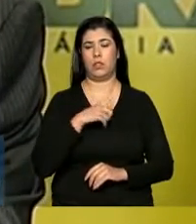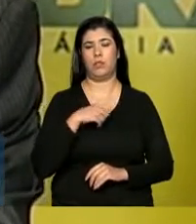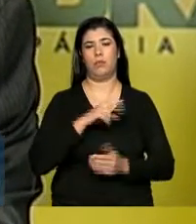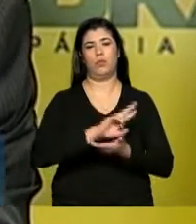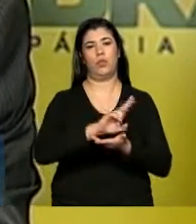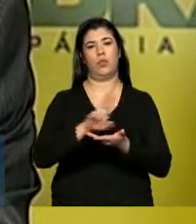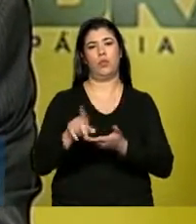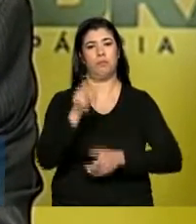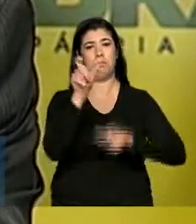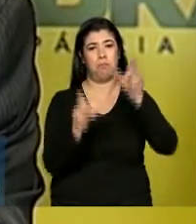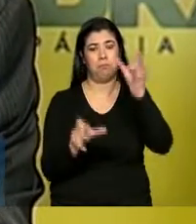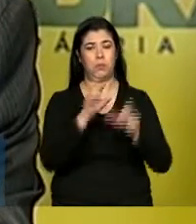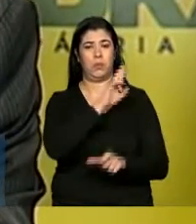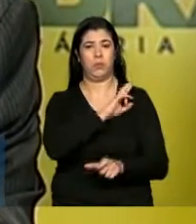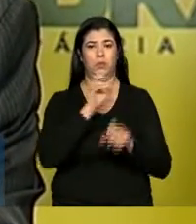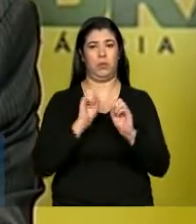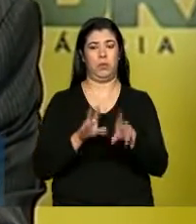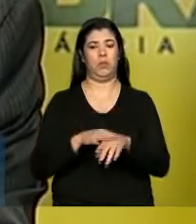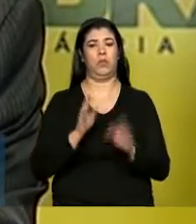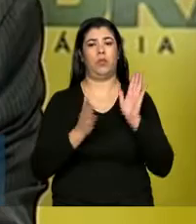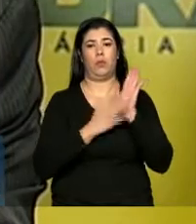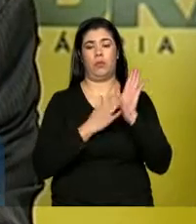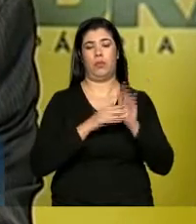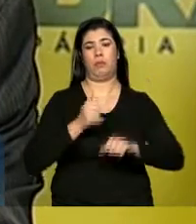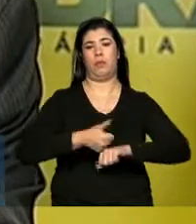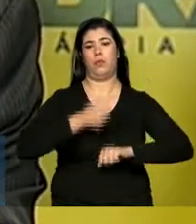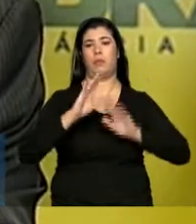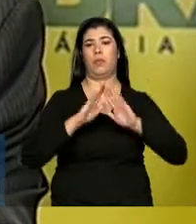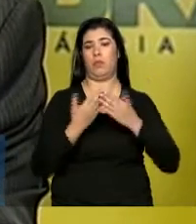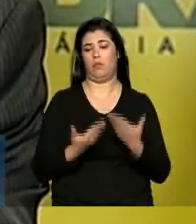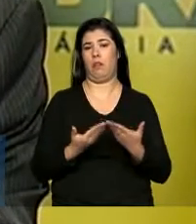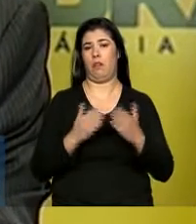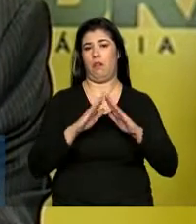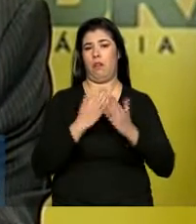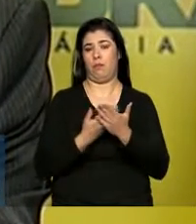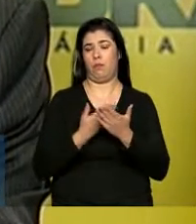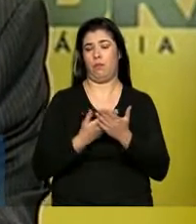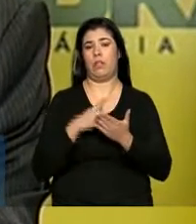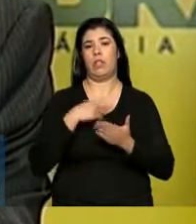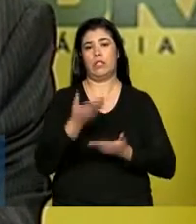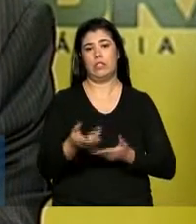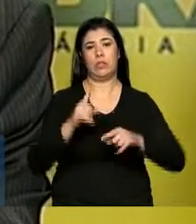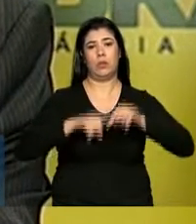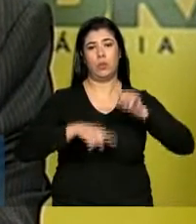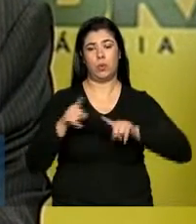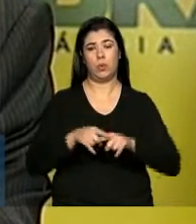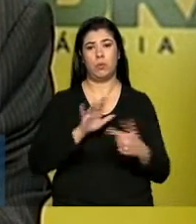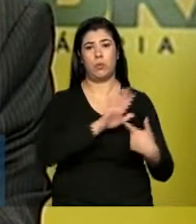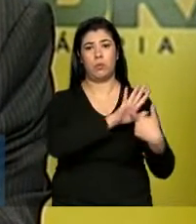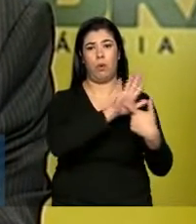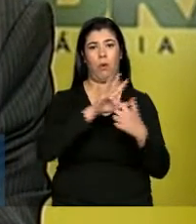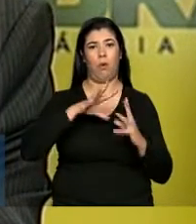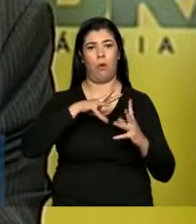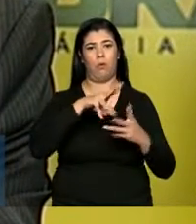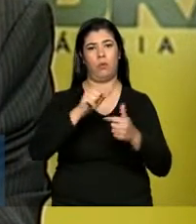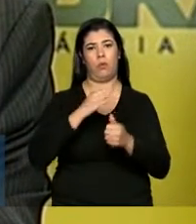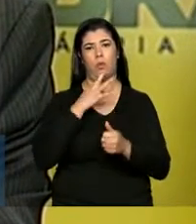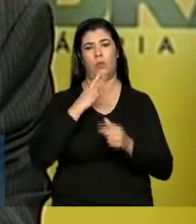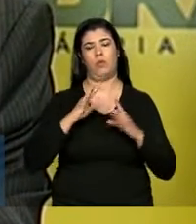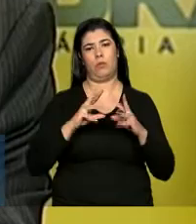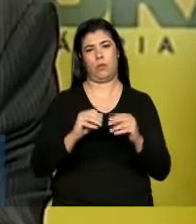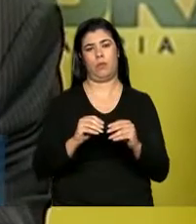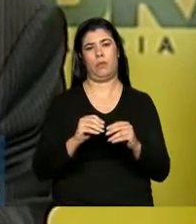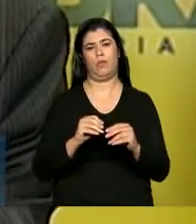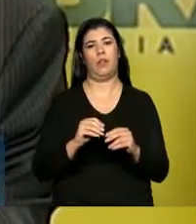utilizam para fazer proposta de melhora da escola, que esses instrumentos se universalizem. Então, é claro